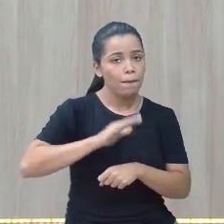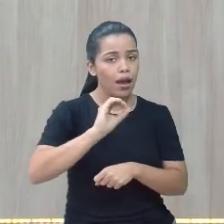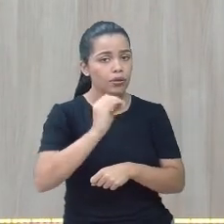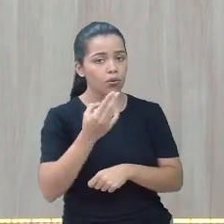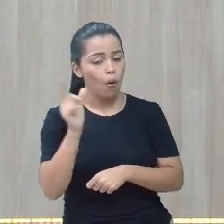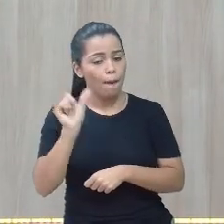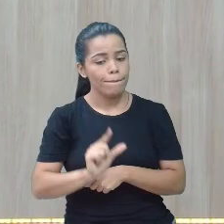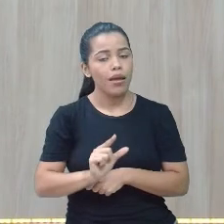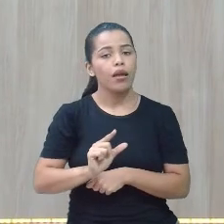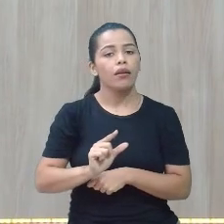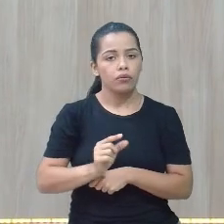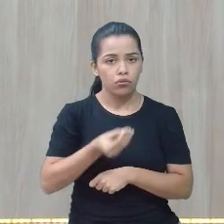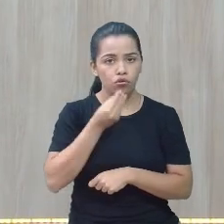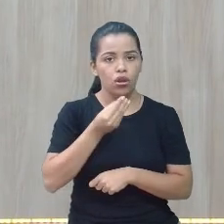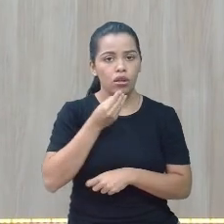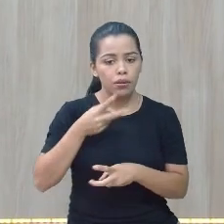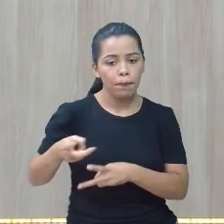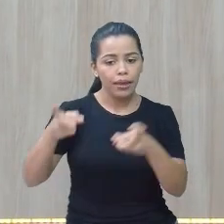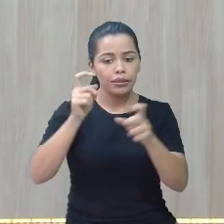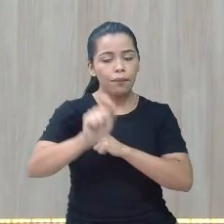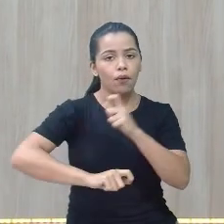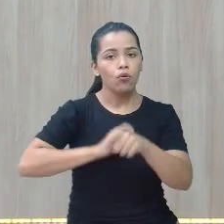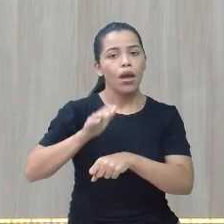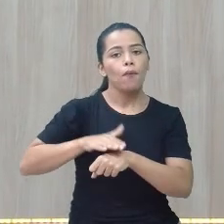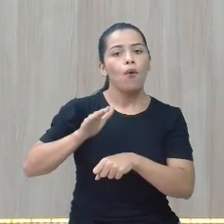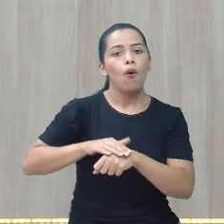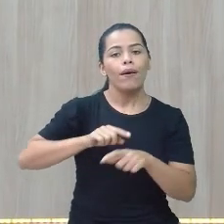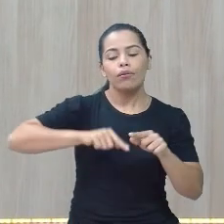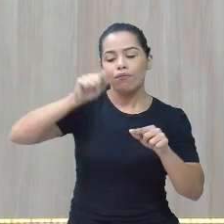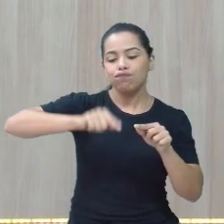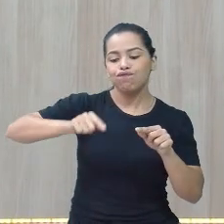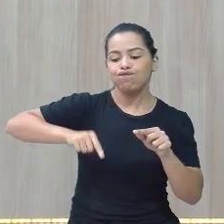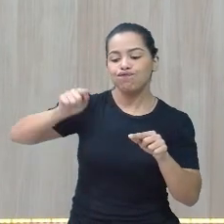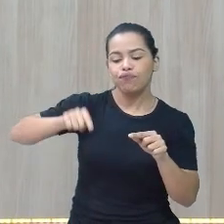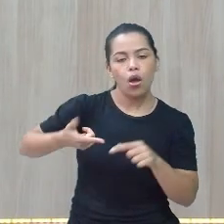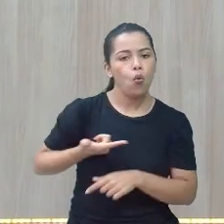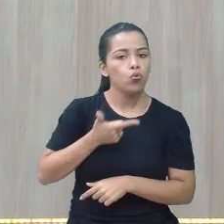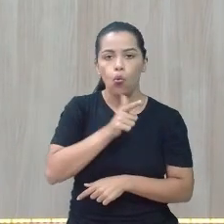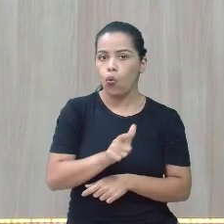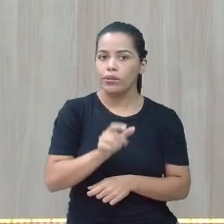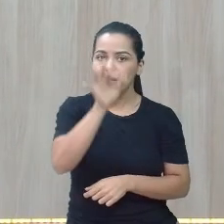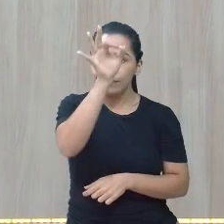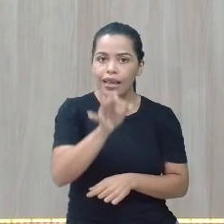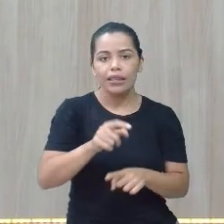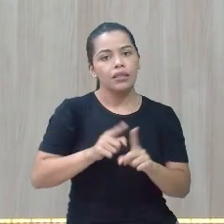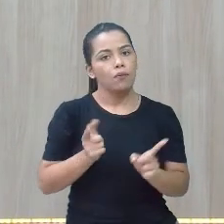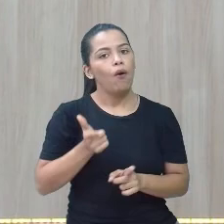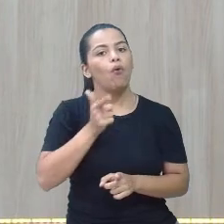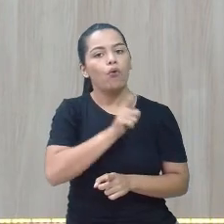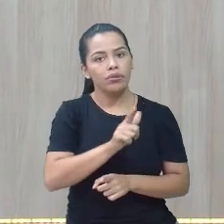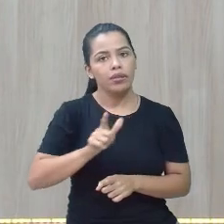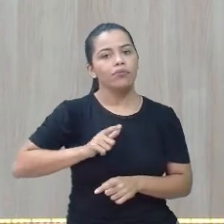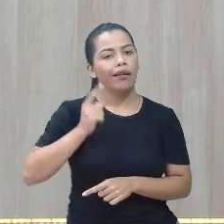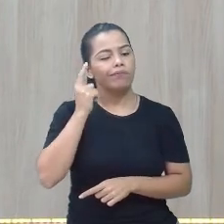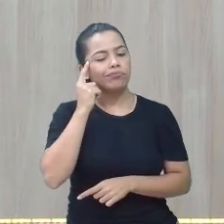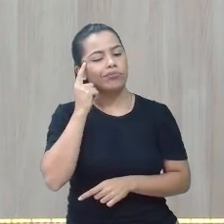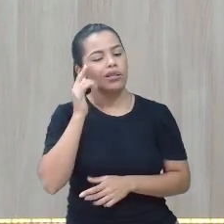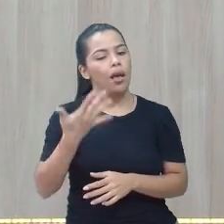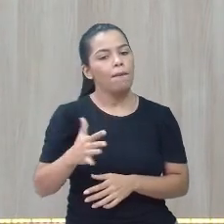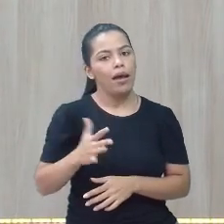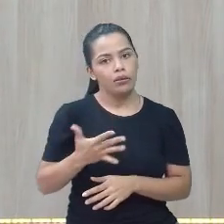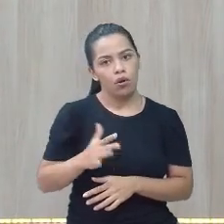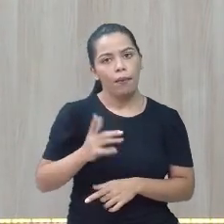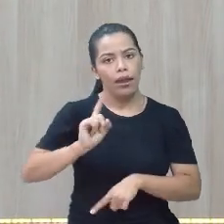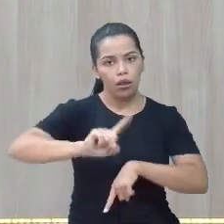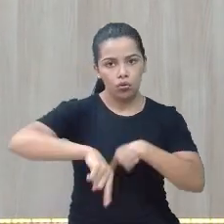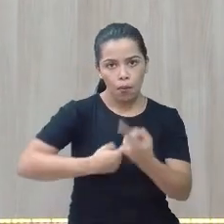chance, percebeu que era uma situação aleatória, onde eu não consigo afirmar, mas eu consigo ter uma noção, e a partir do nosso próximo encontro a